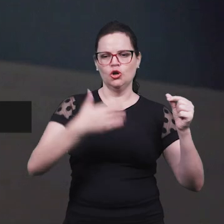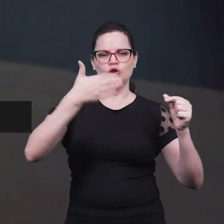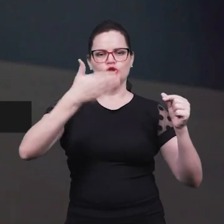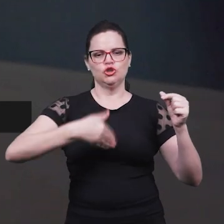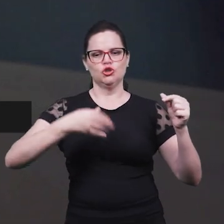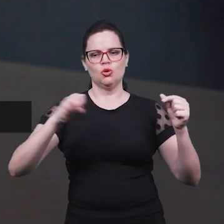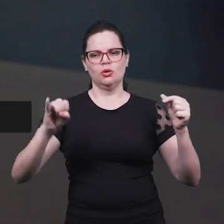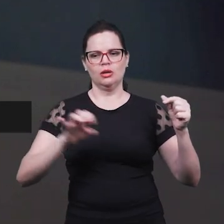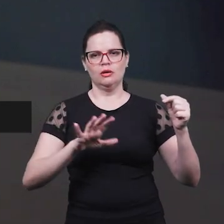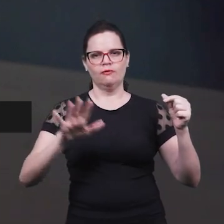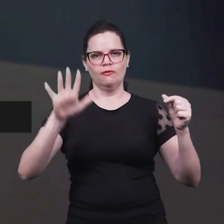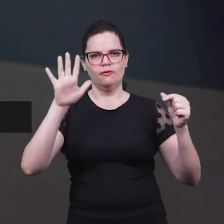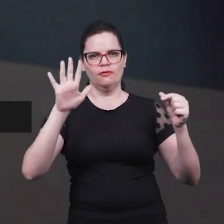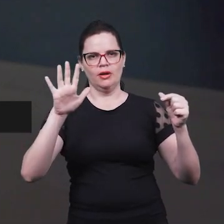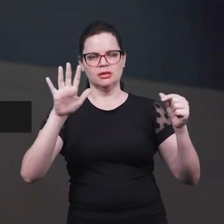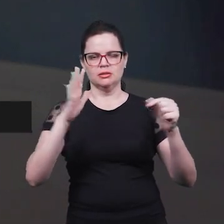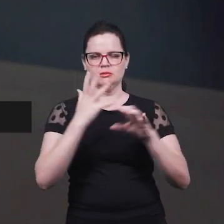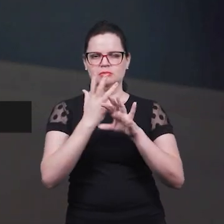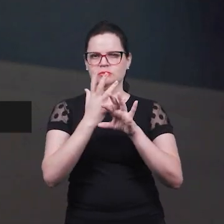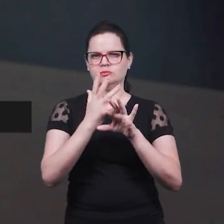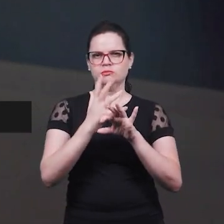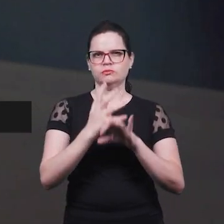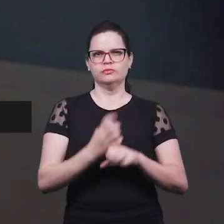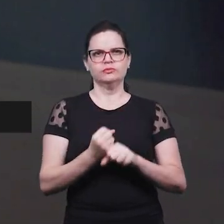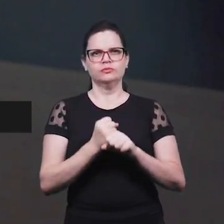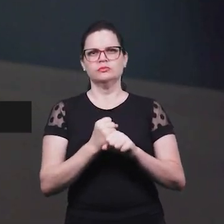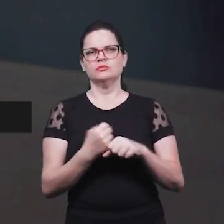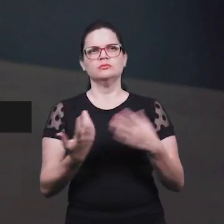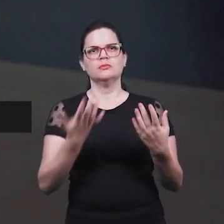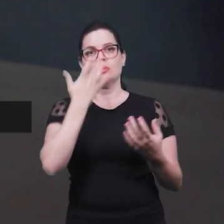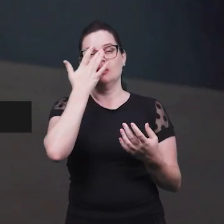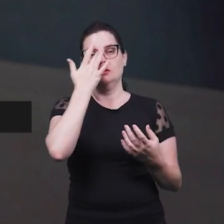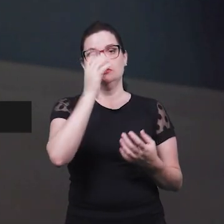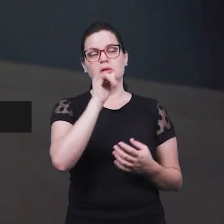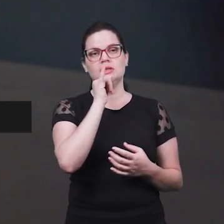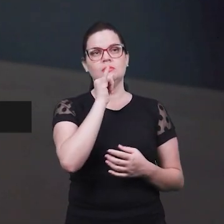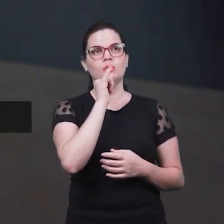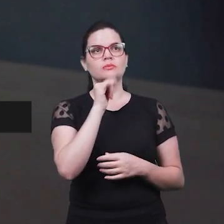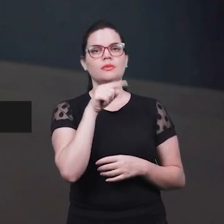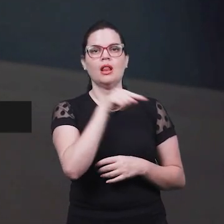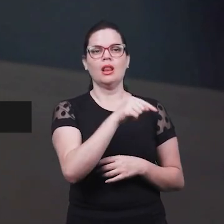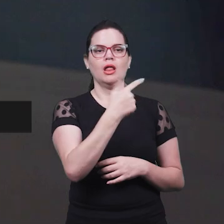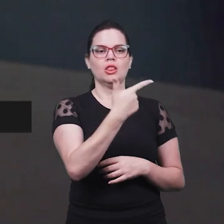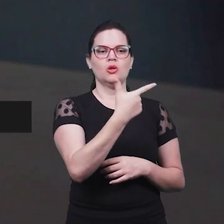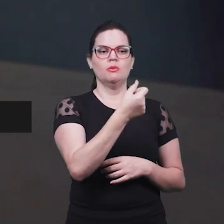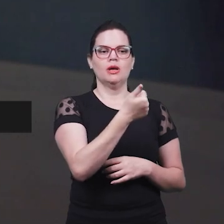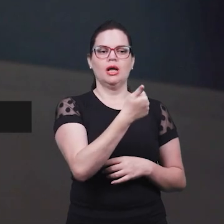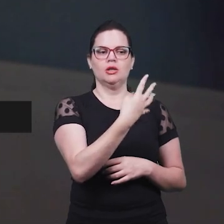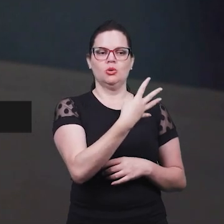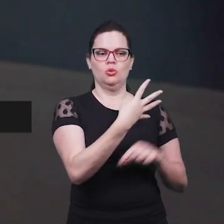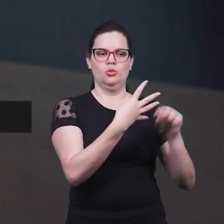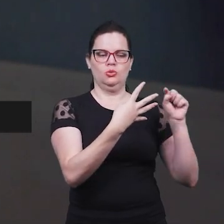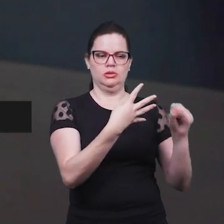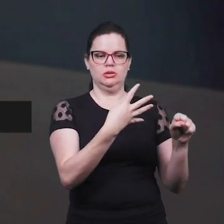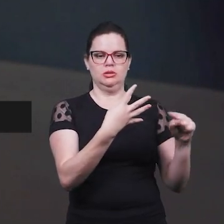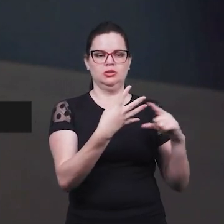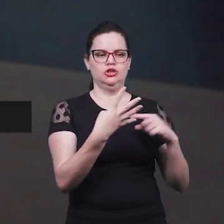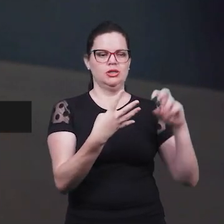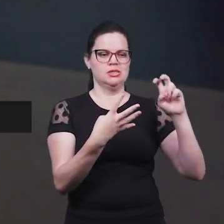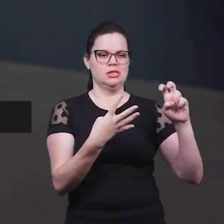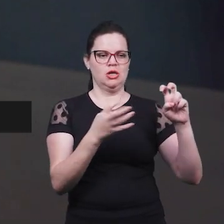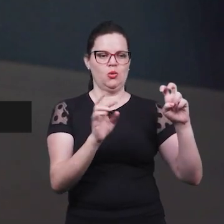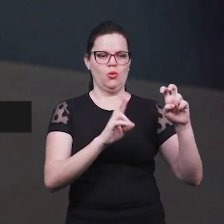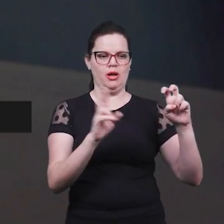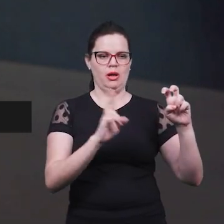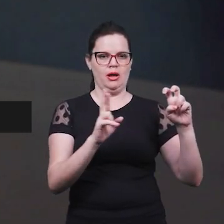eu tirar, fazer uma continha simples mesmo, né? Assim, quanto que eu tinha lá disponível em 2014? R$5.